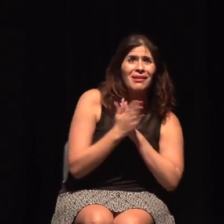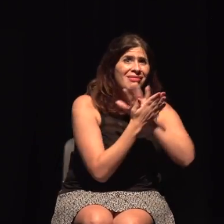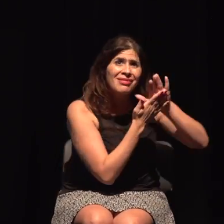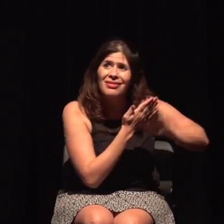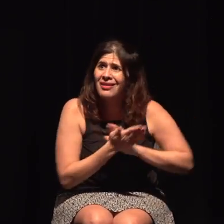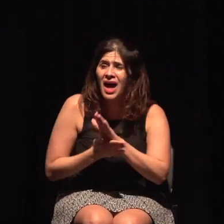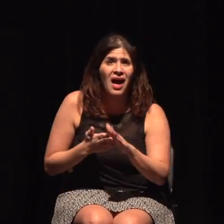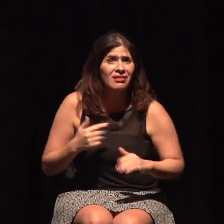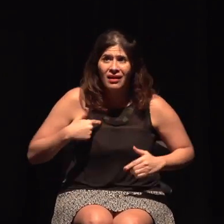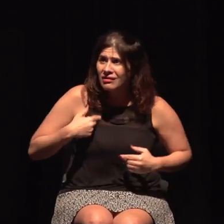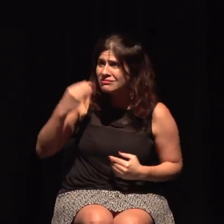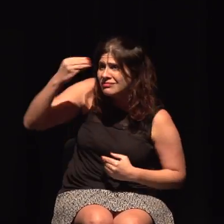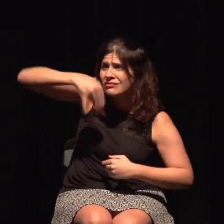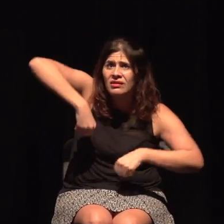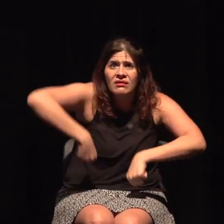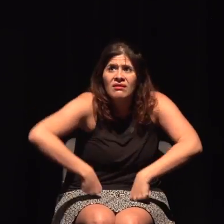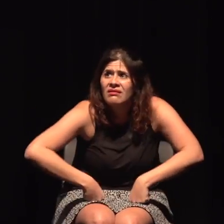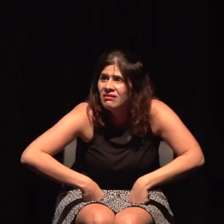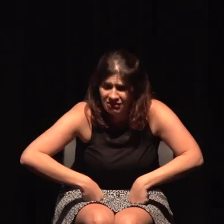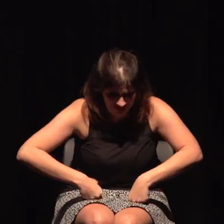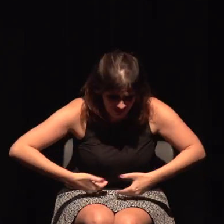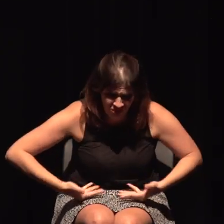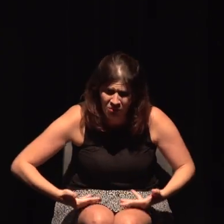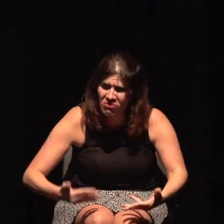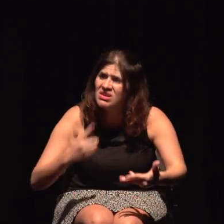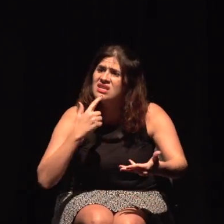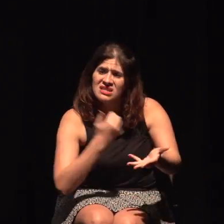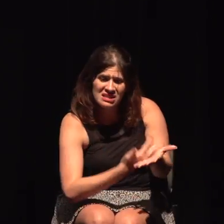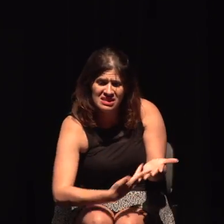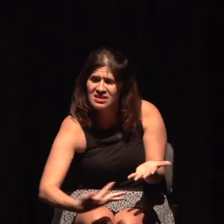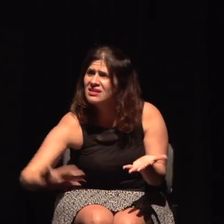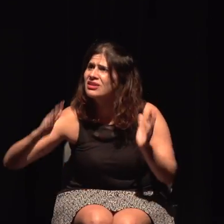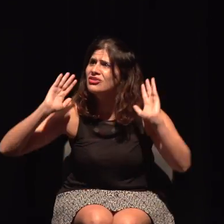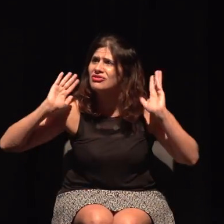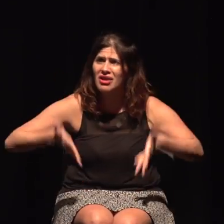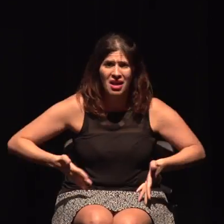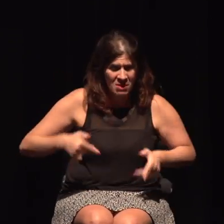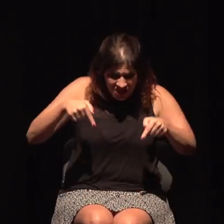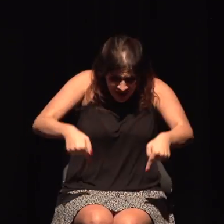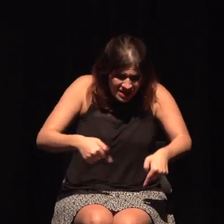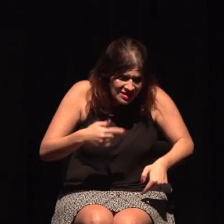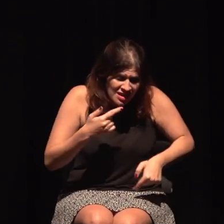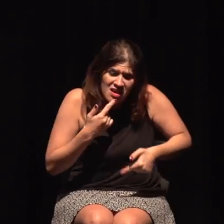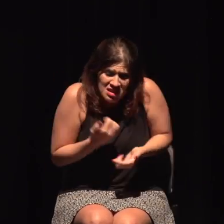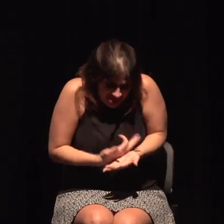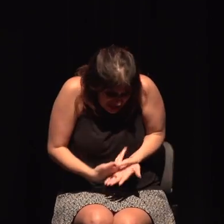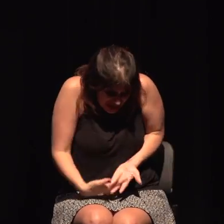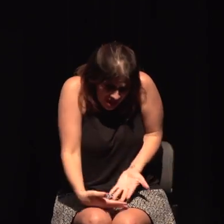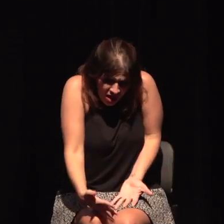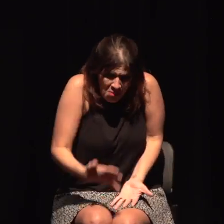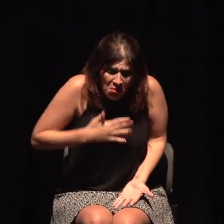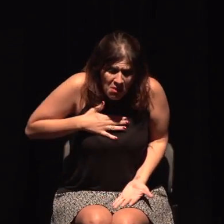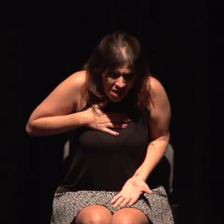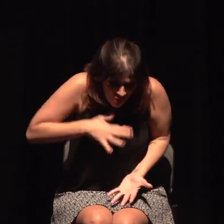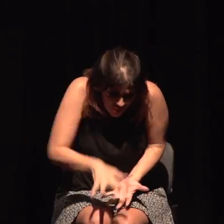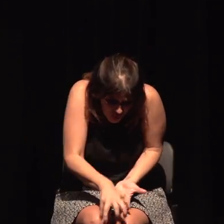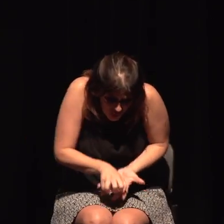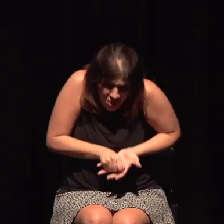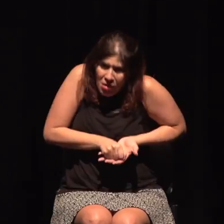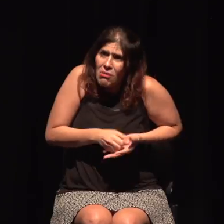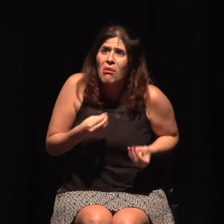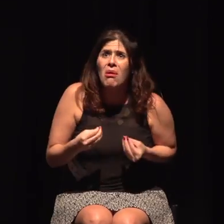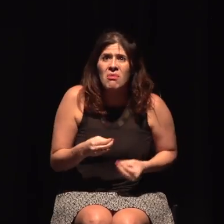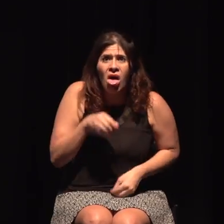ninguém consola a companhia que retorna de uma investida fracassada? Esse chão já bebeu o sangue dos outros, mas esse é o meu próprio sangue. O